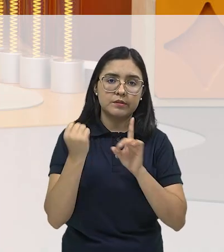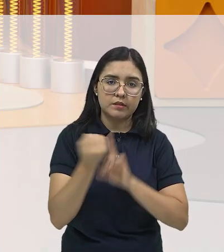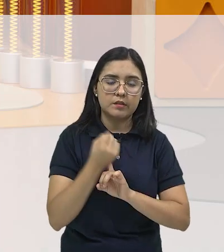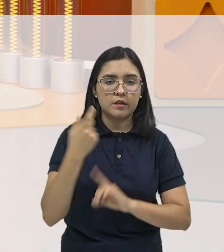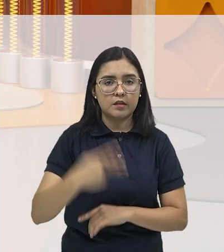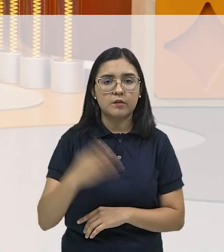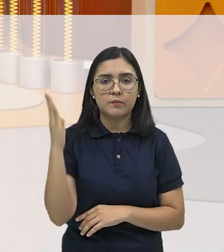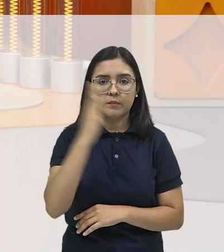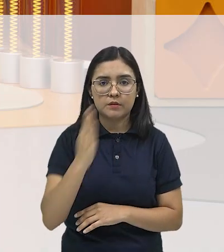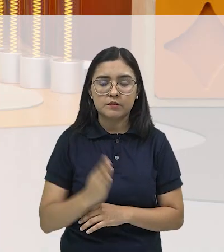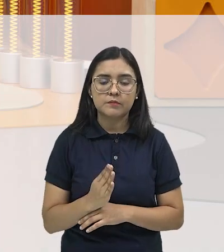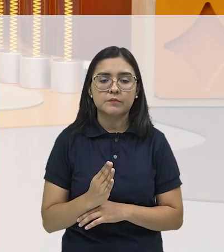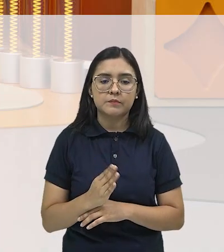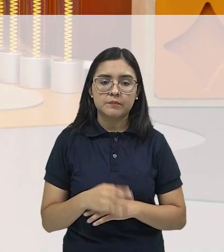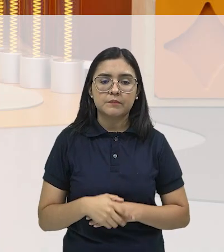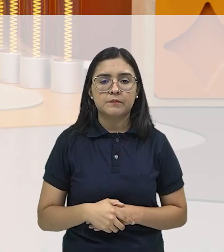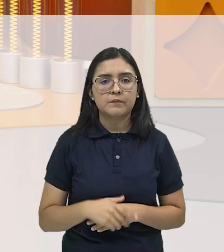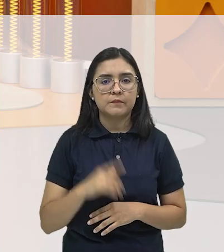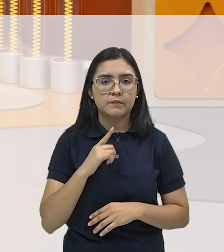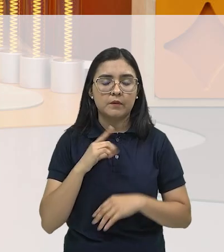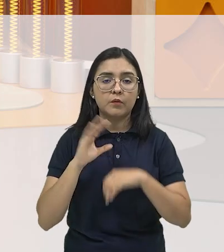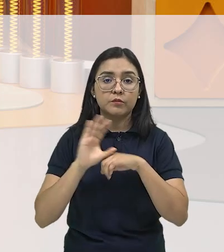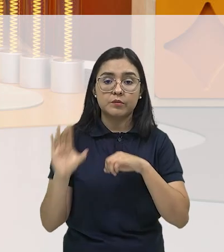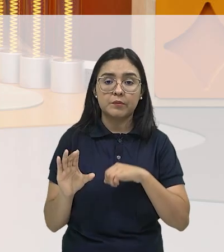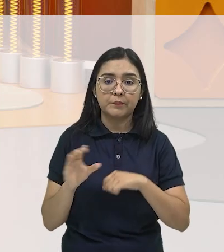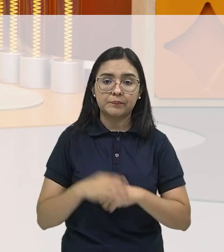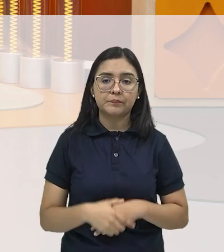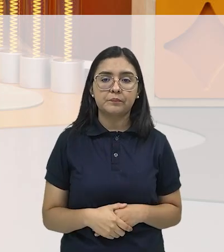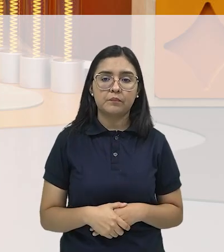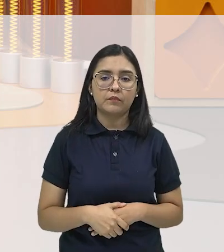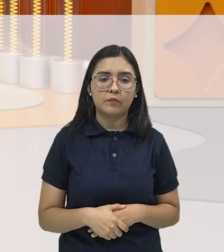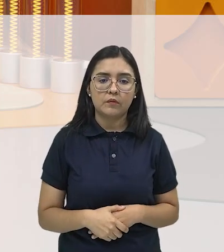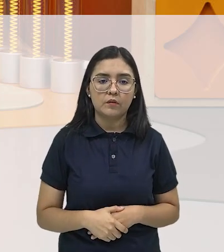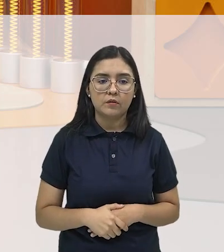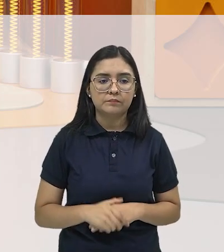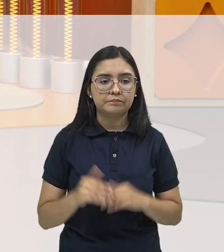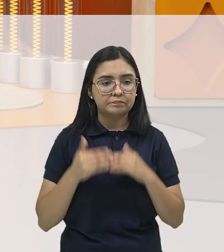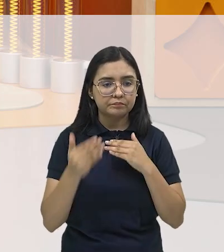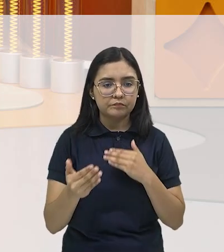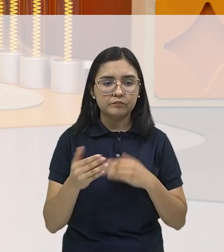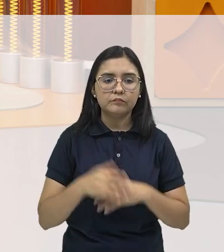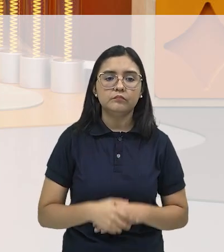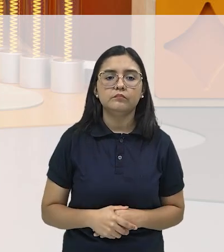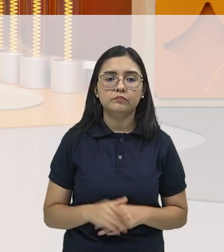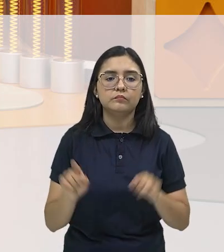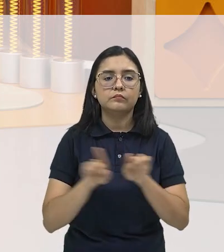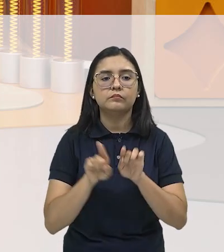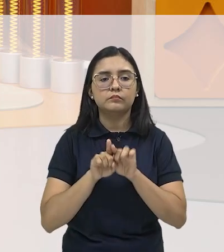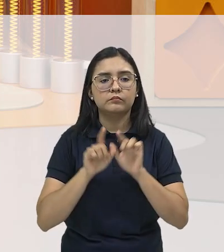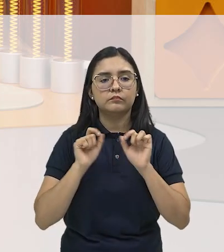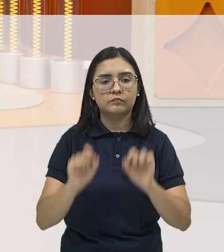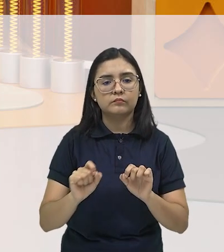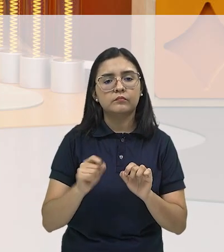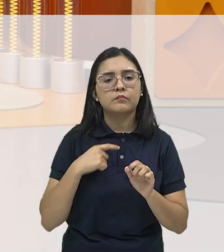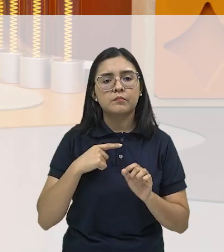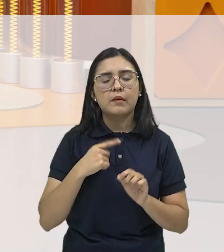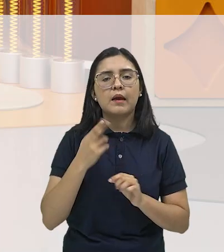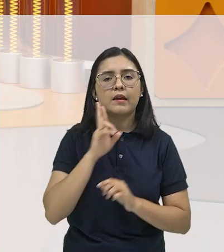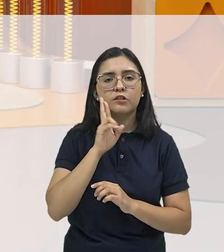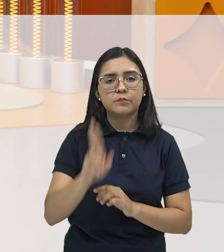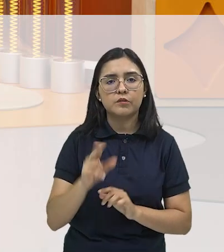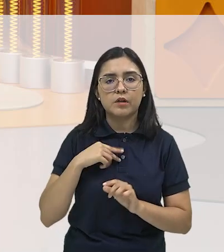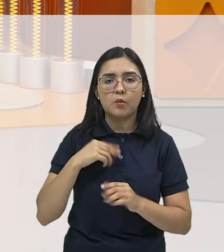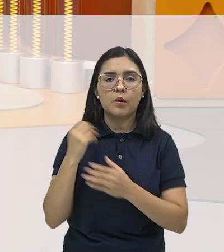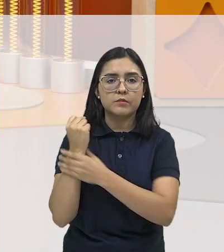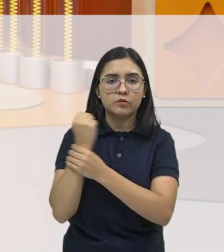no Brasil, dentro da nossa Constituição, tá? O que mais? Emergiu como uma resposta ao